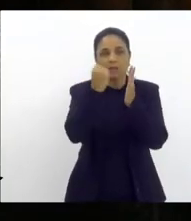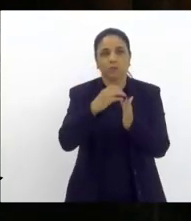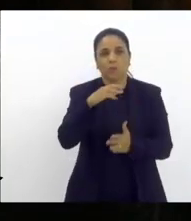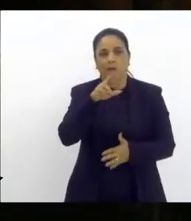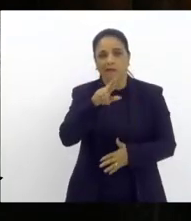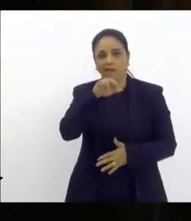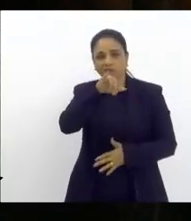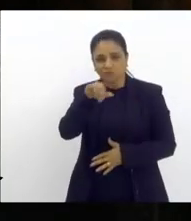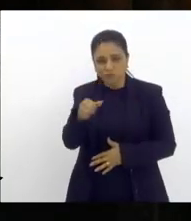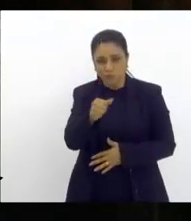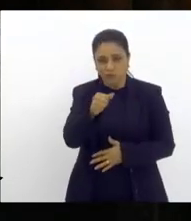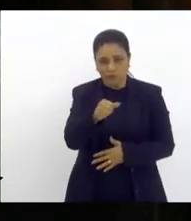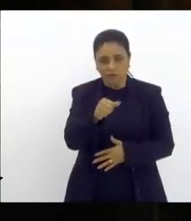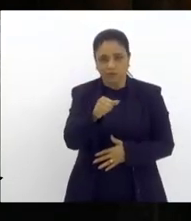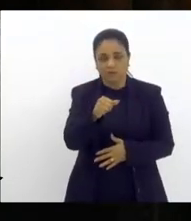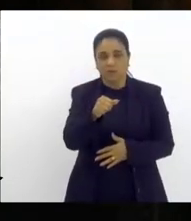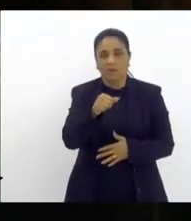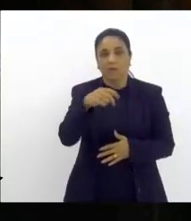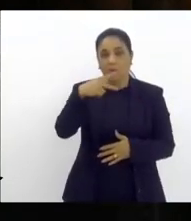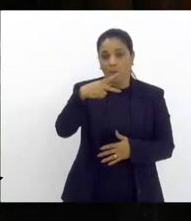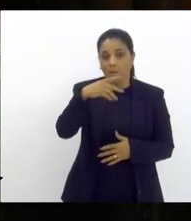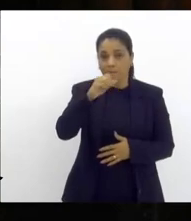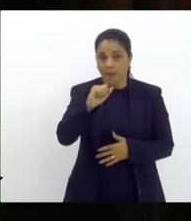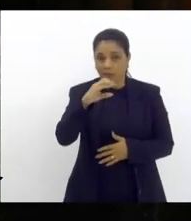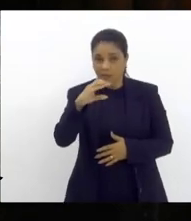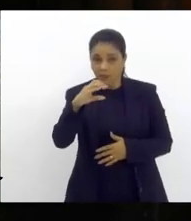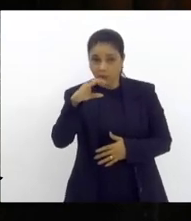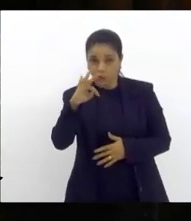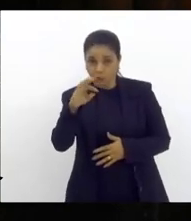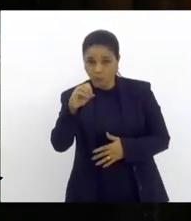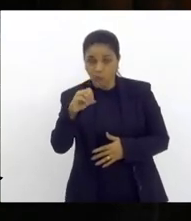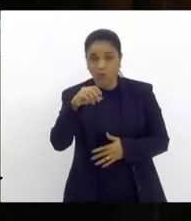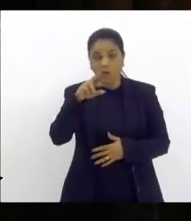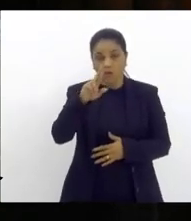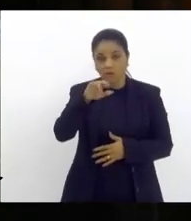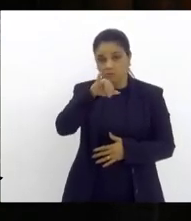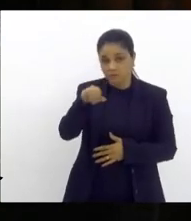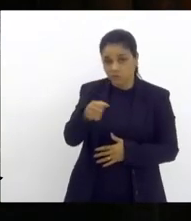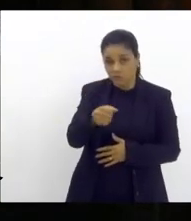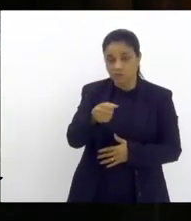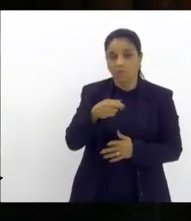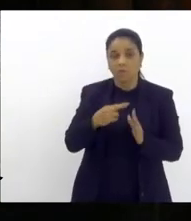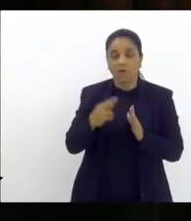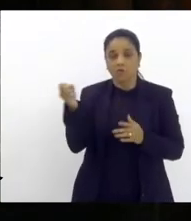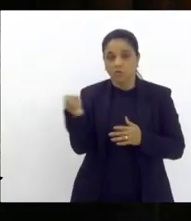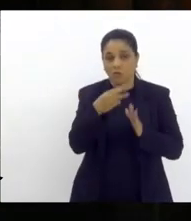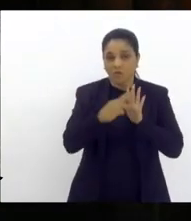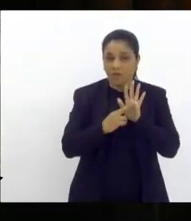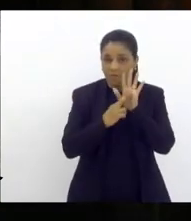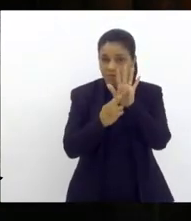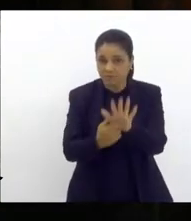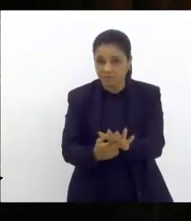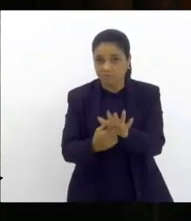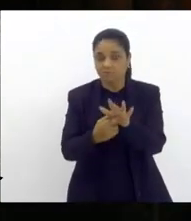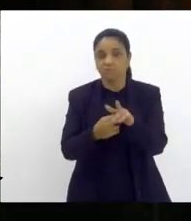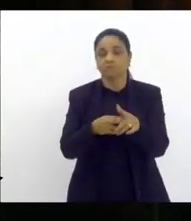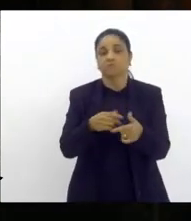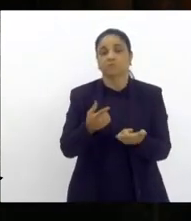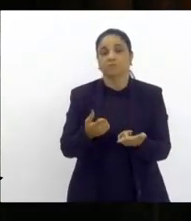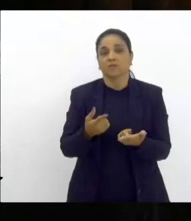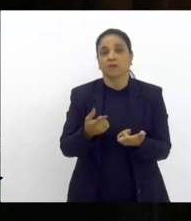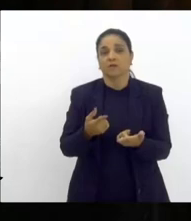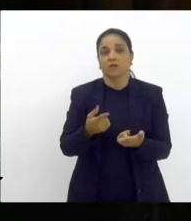falou aqui das obras do pacto RJ mas também vai receber uma nova representação com relação